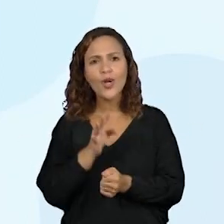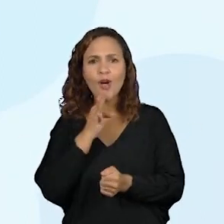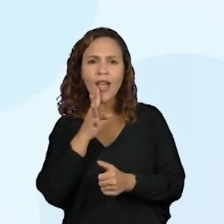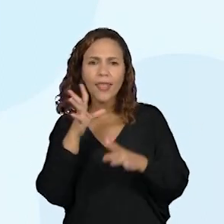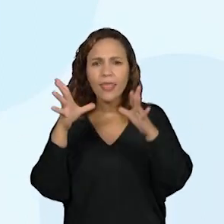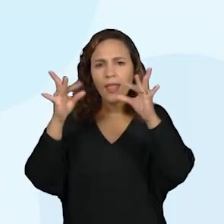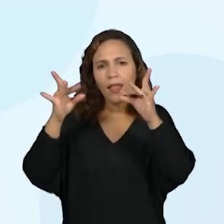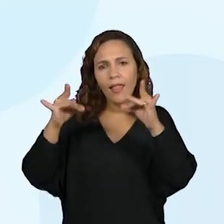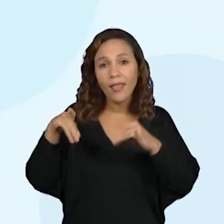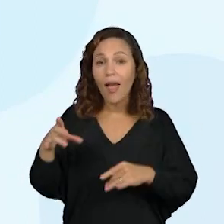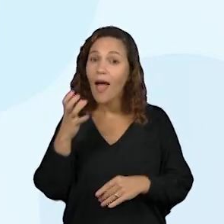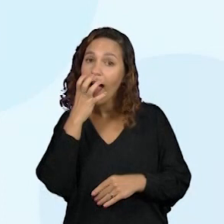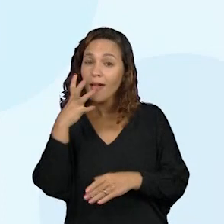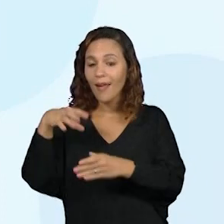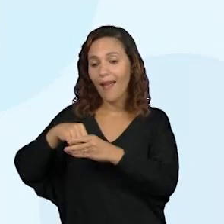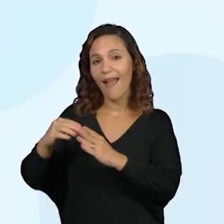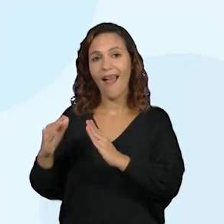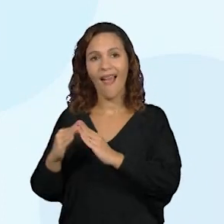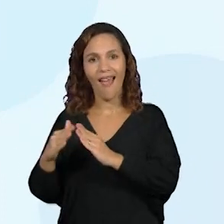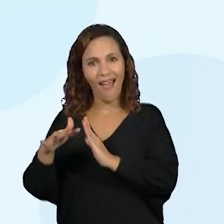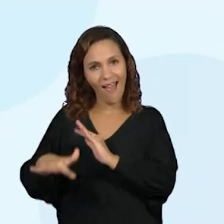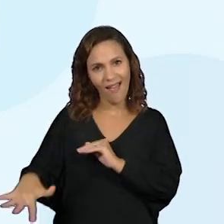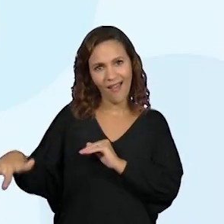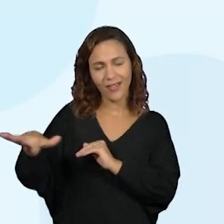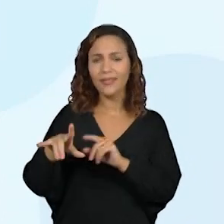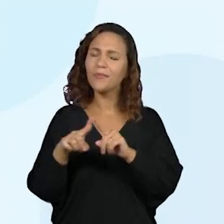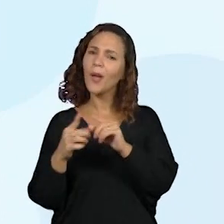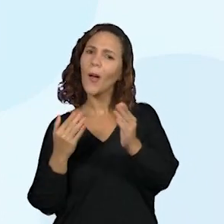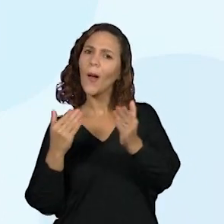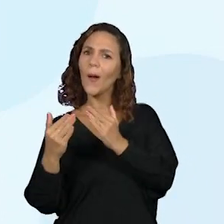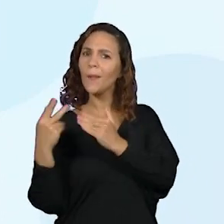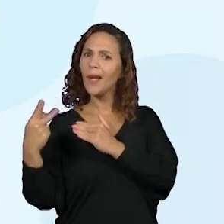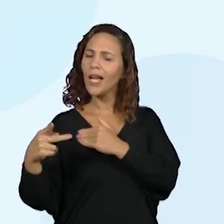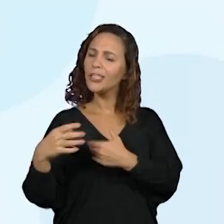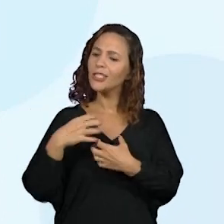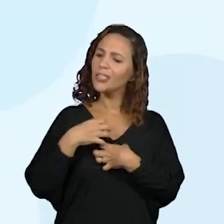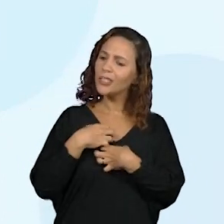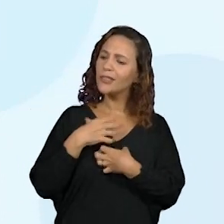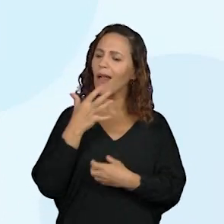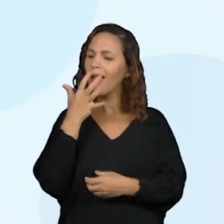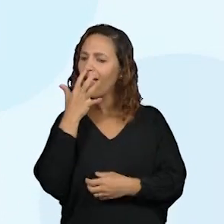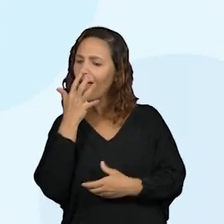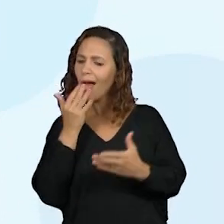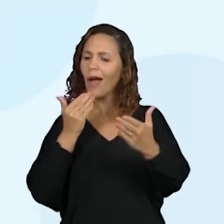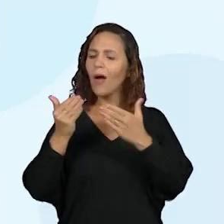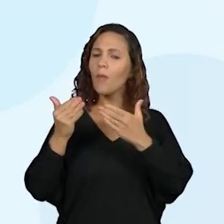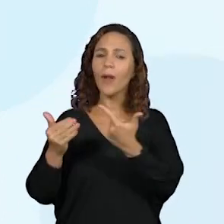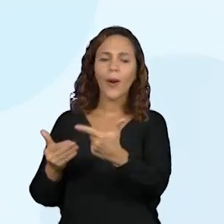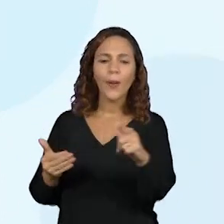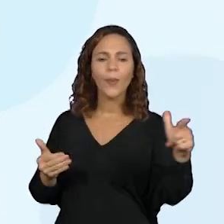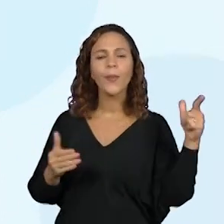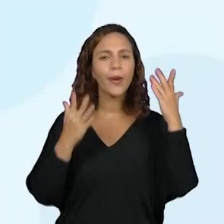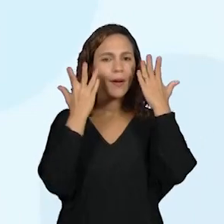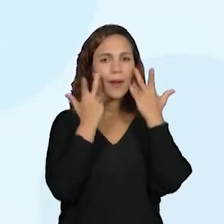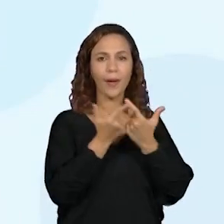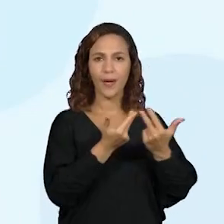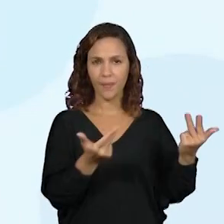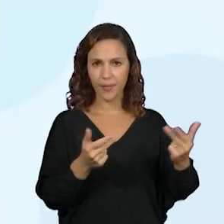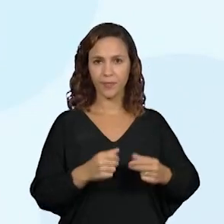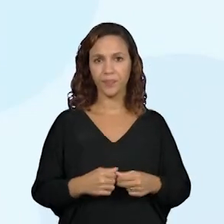sobre os cães domésticos e comparar as suas características com outros animais